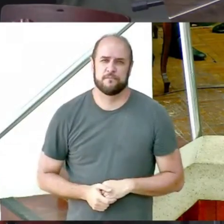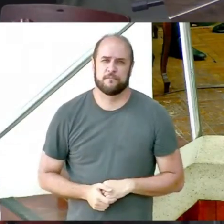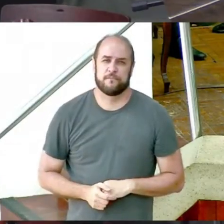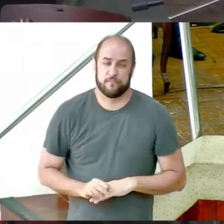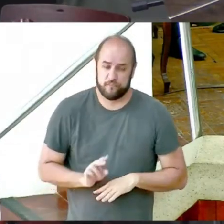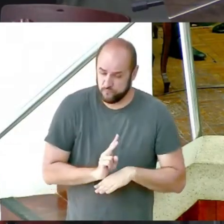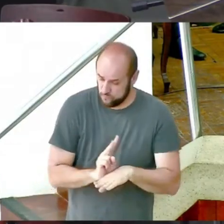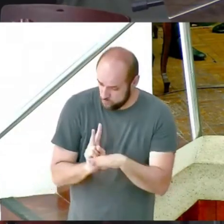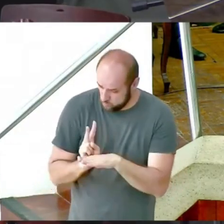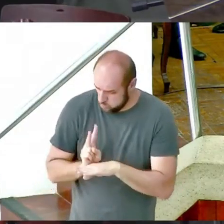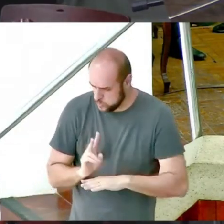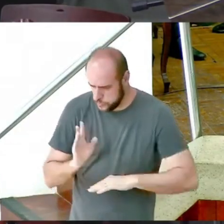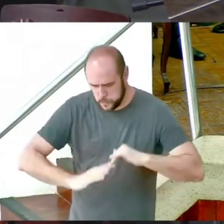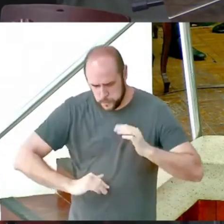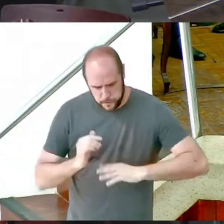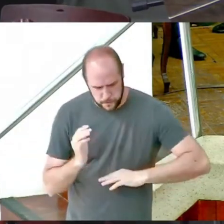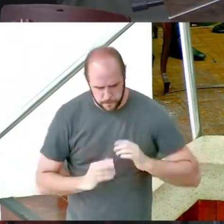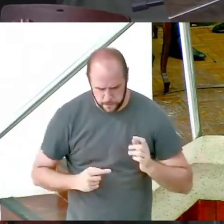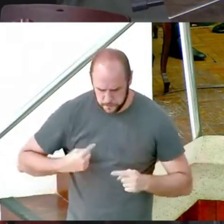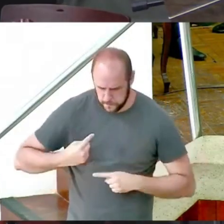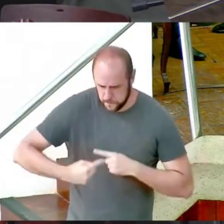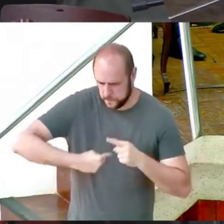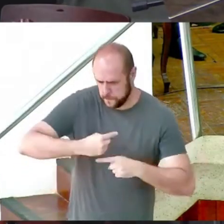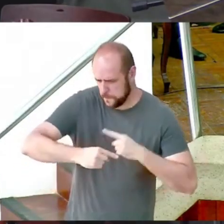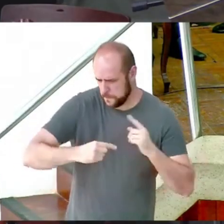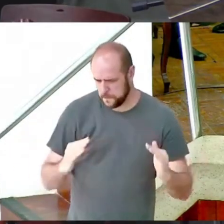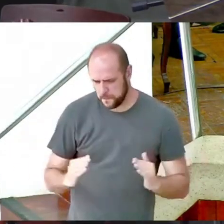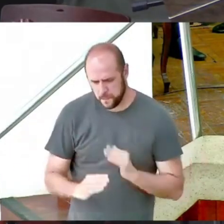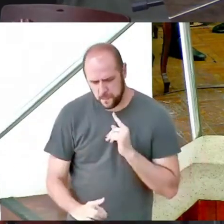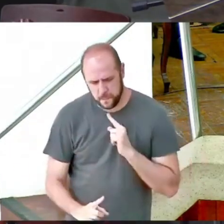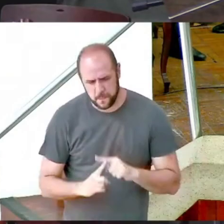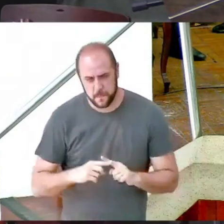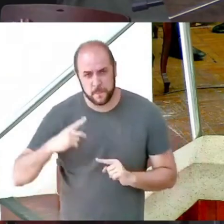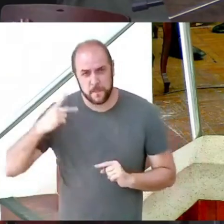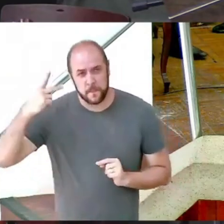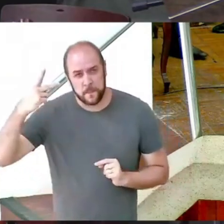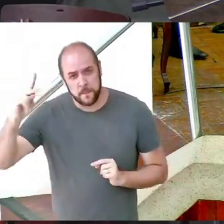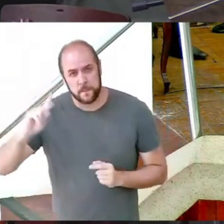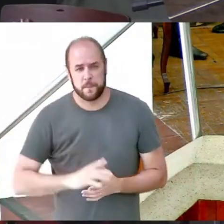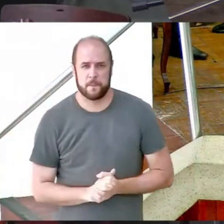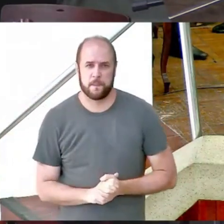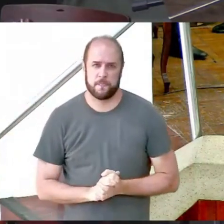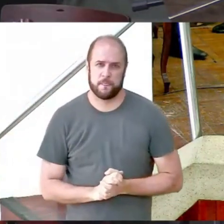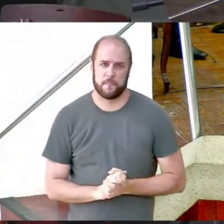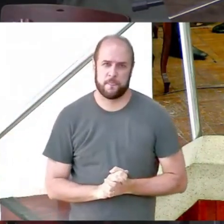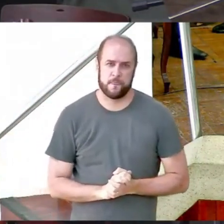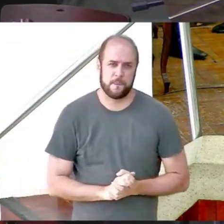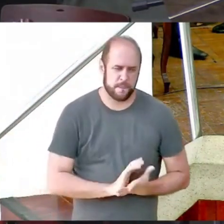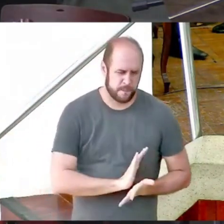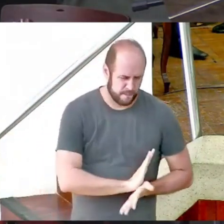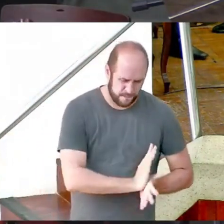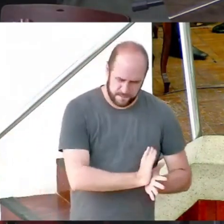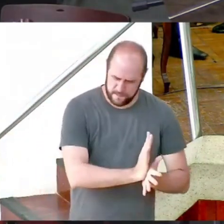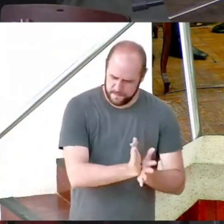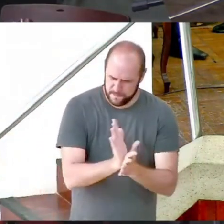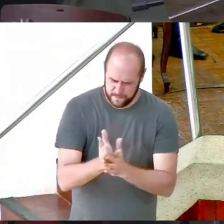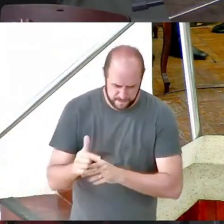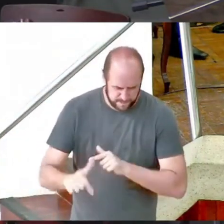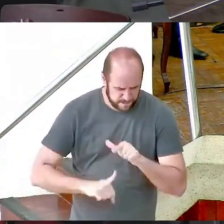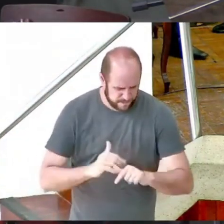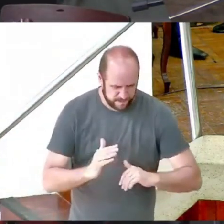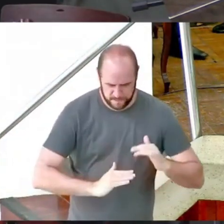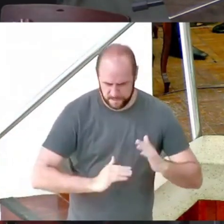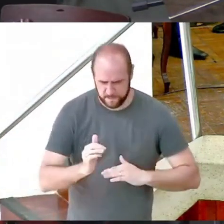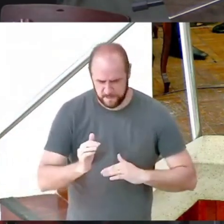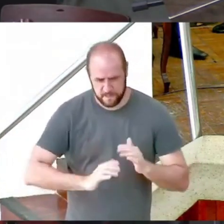protejas e faças crescer a tua igreja, que destruas as obras do